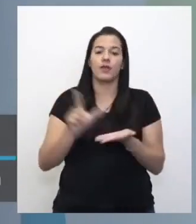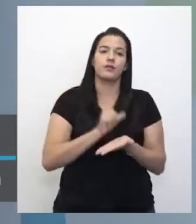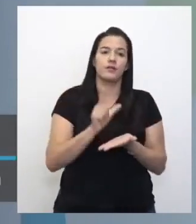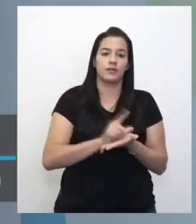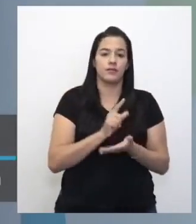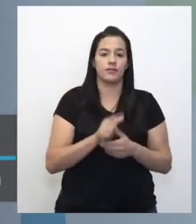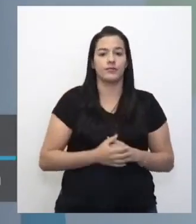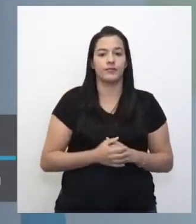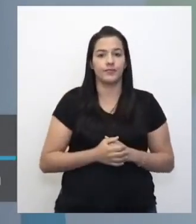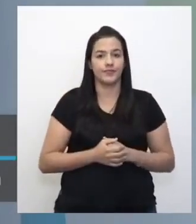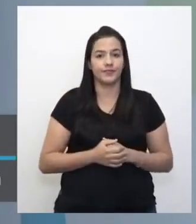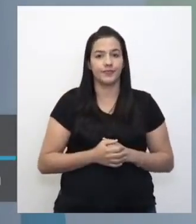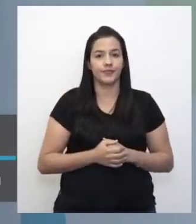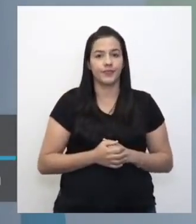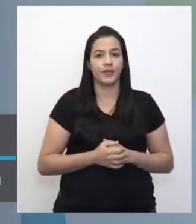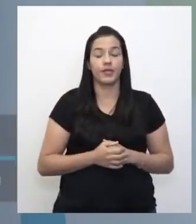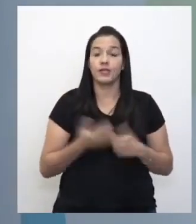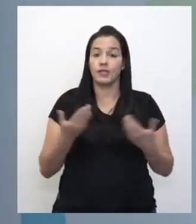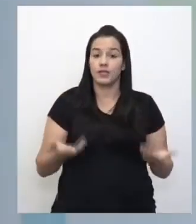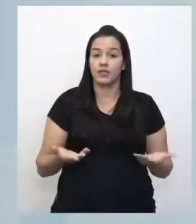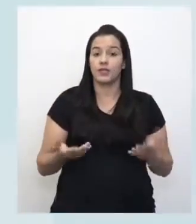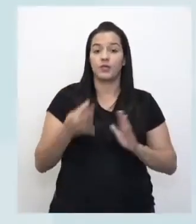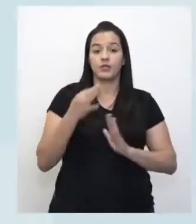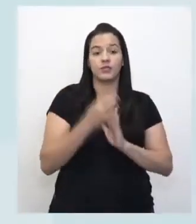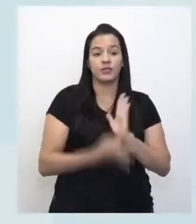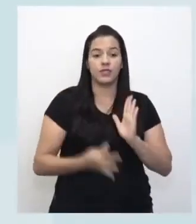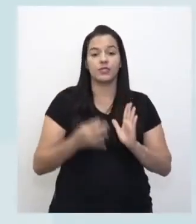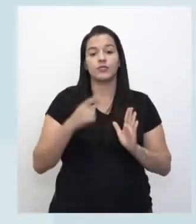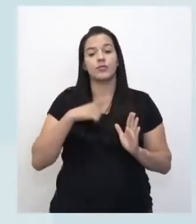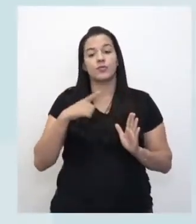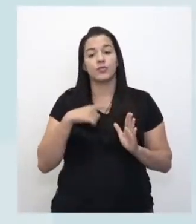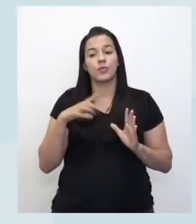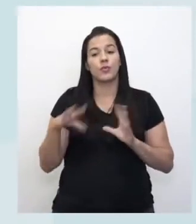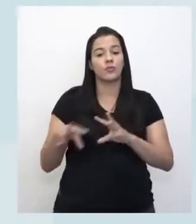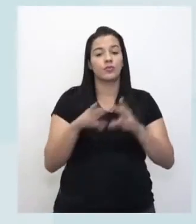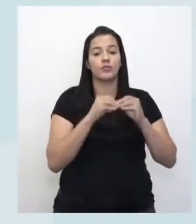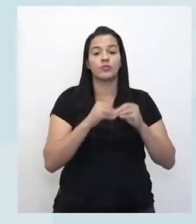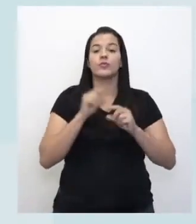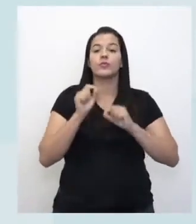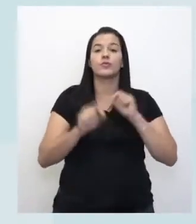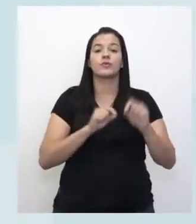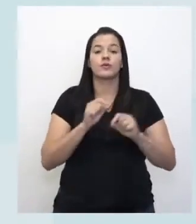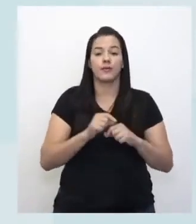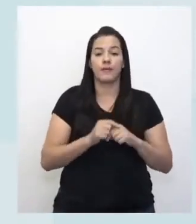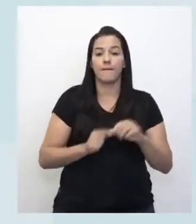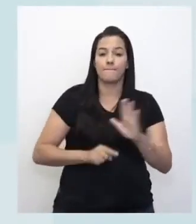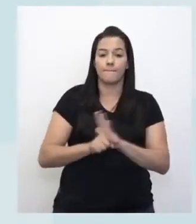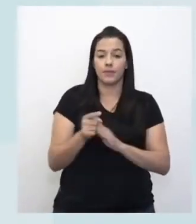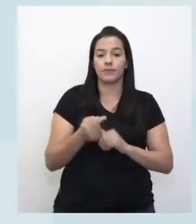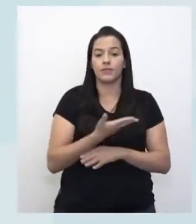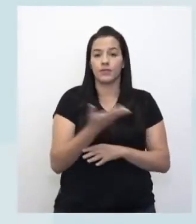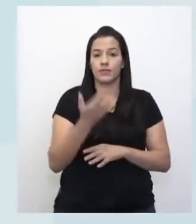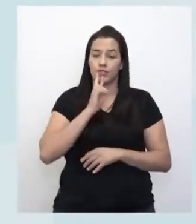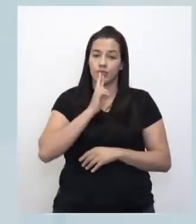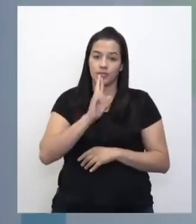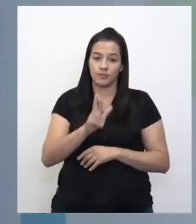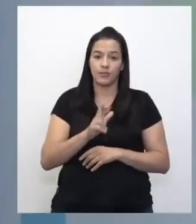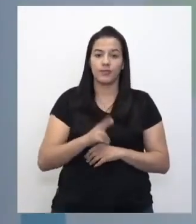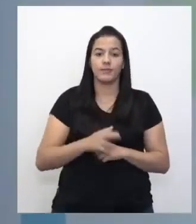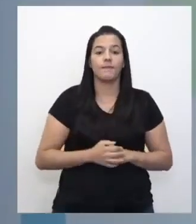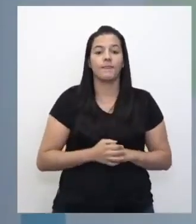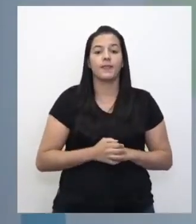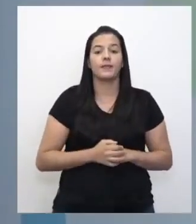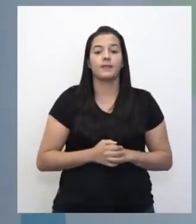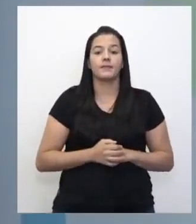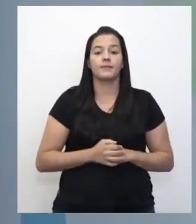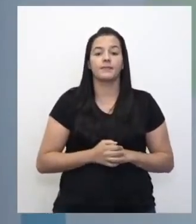né? O que faz o texto pertencer ao romantismo, ao realismo, a outra escrita literária? A pergunta é essa, a gente responde aqui para vocês, porque está acabando o tempo,